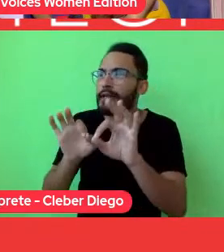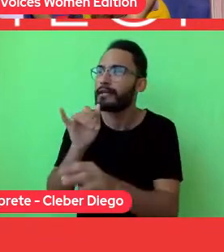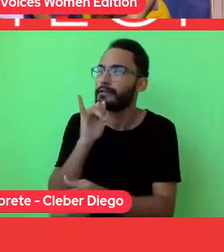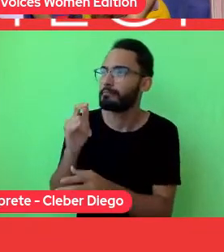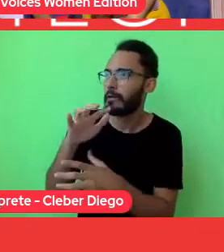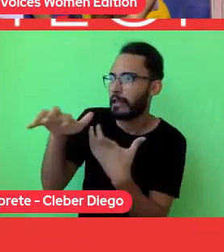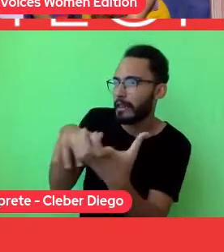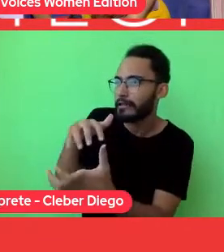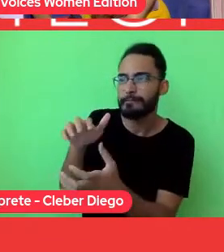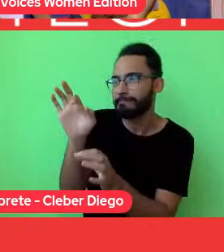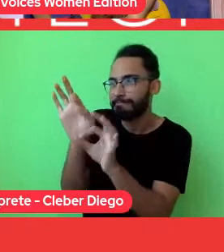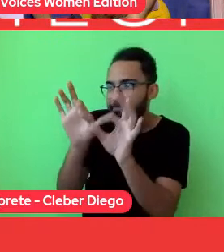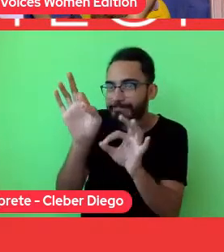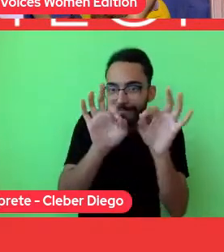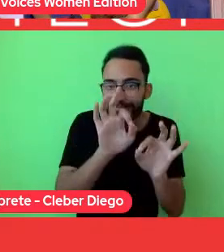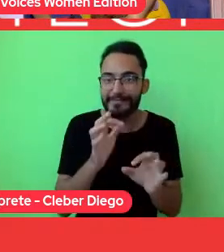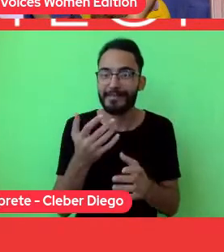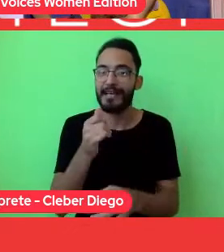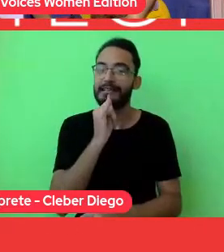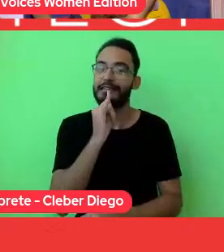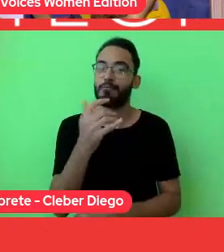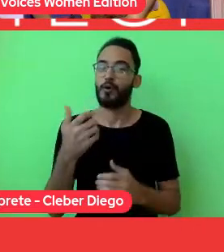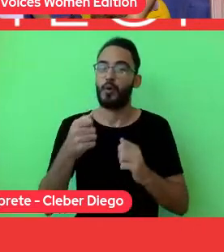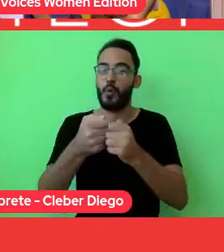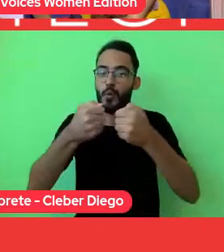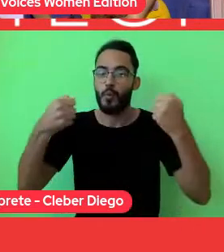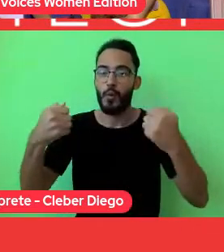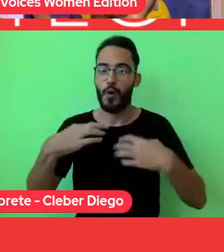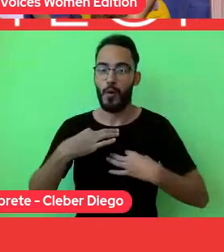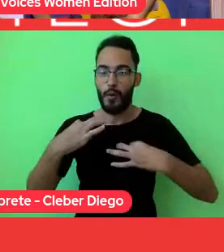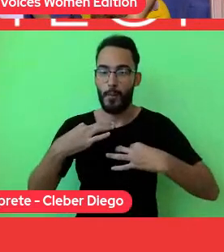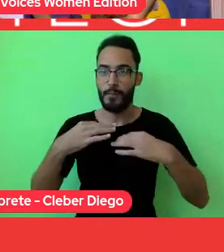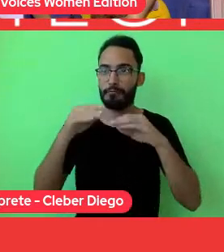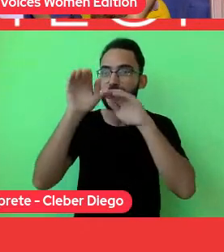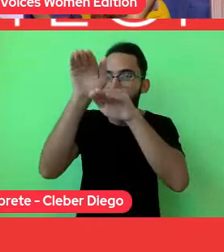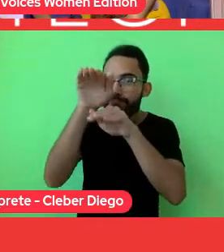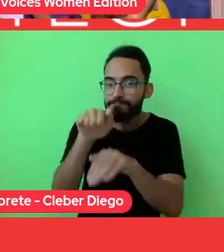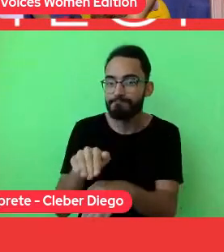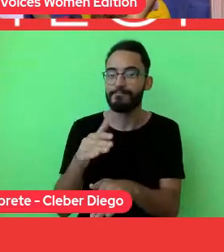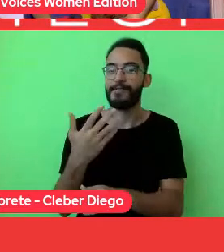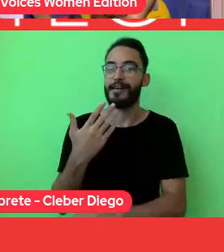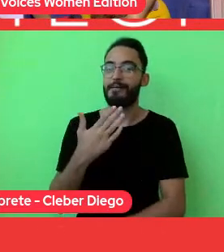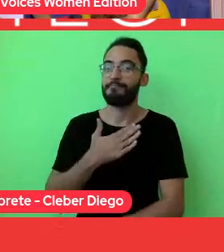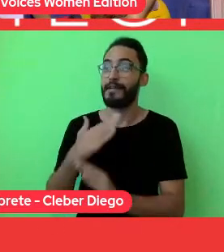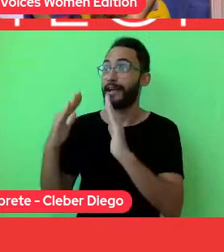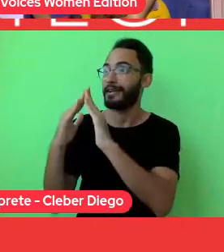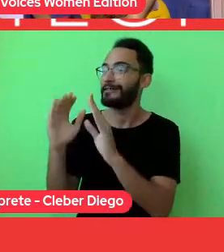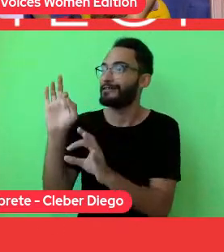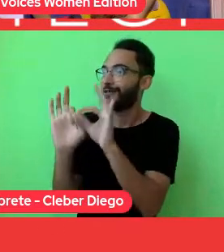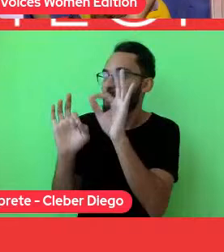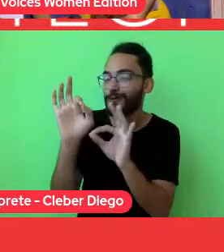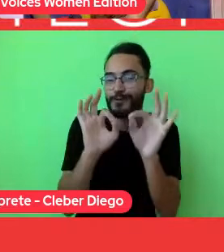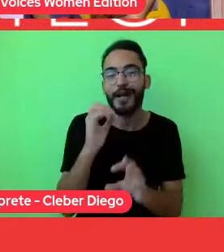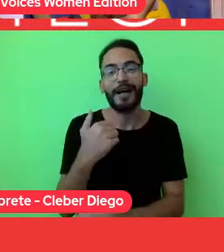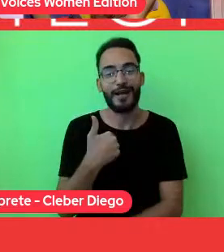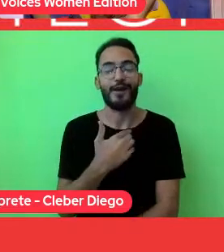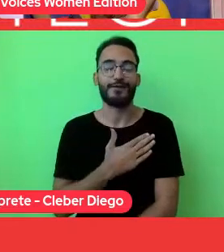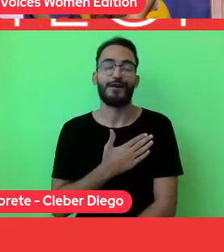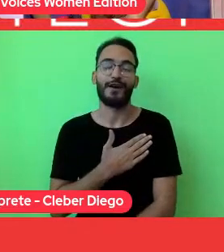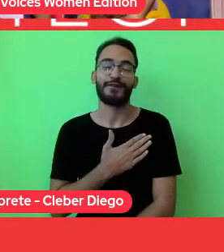amo arrumar guarda-roupa, amo organizar a minha casa. Eu adoro fazer isso nas minhas horas